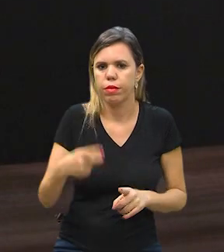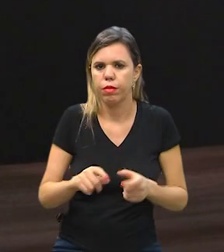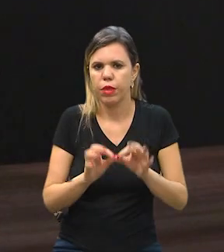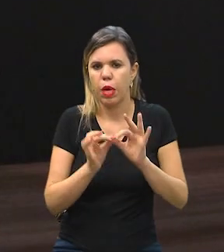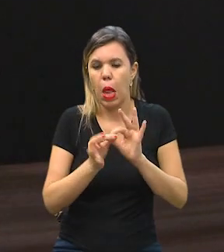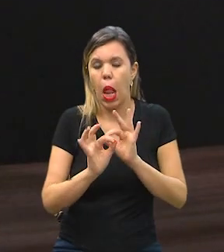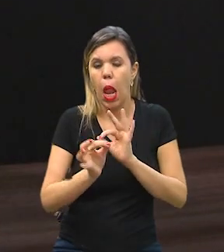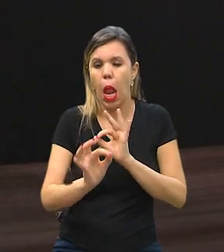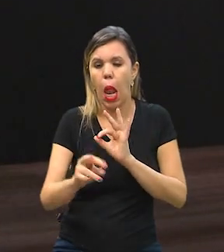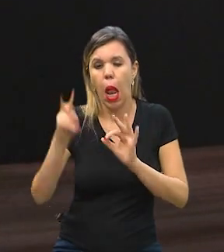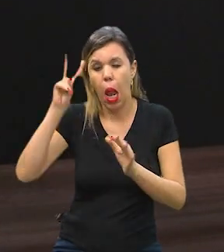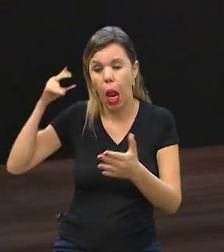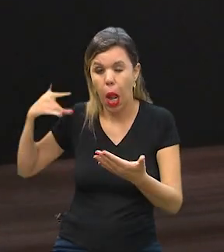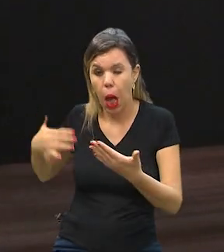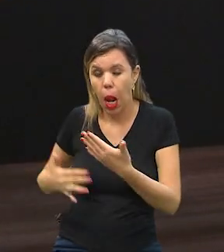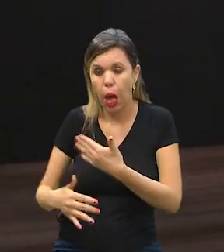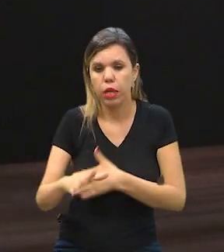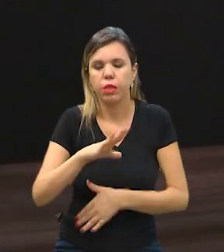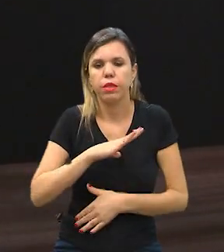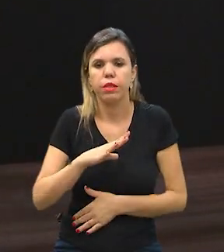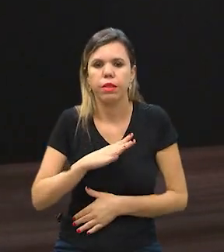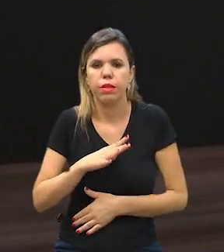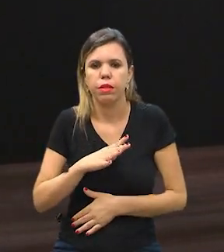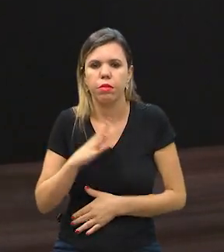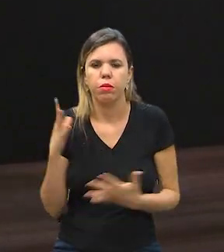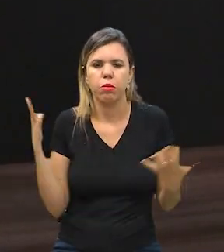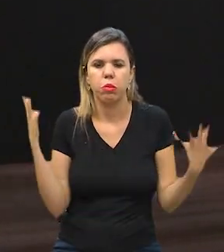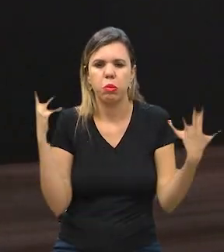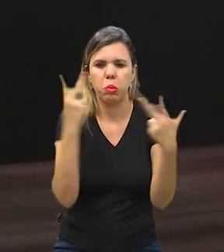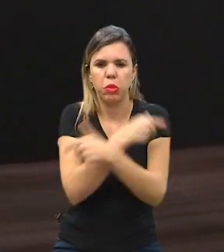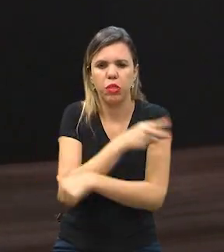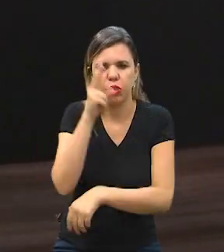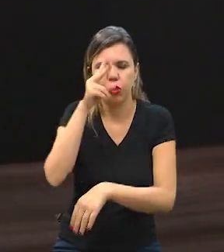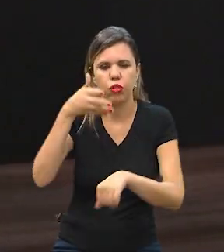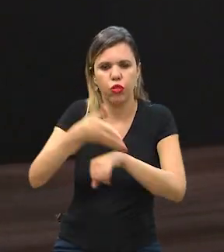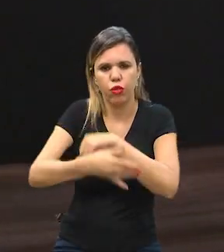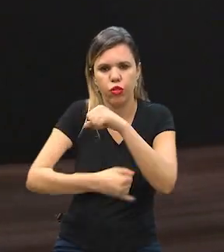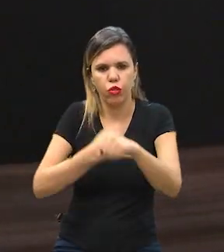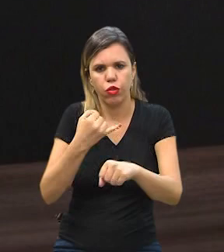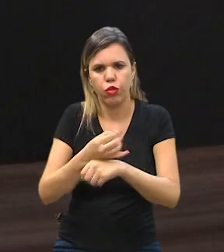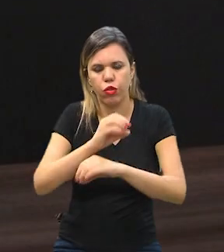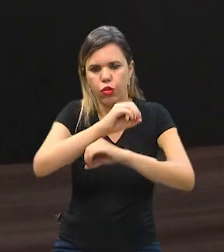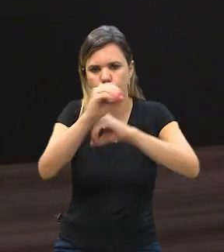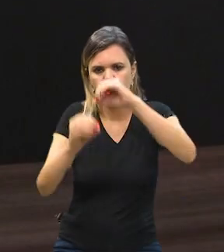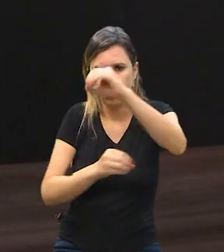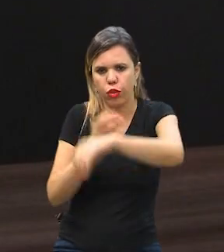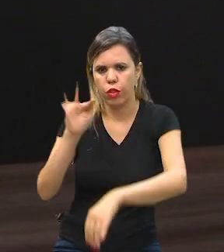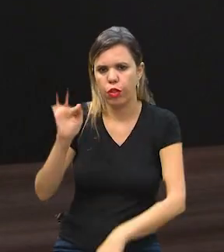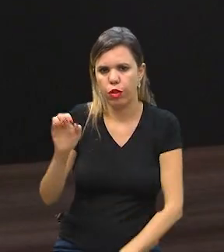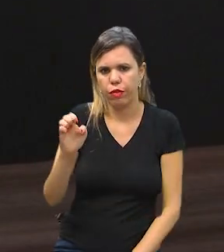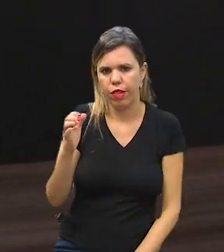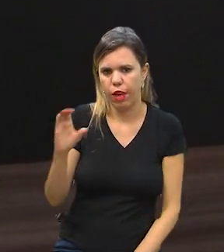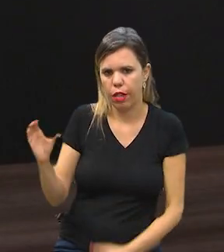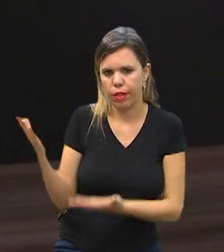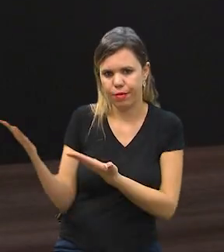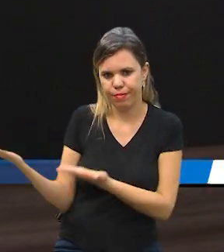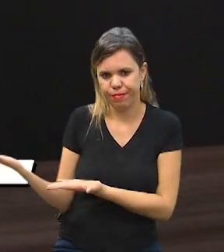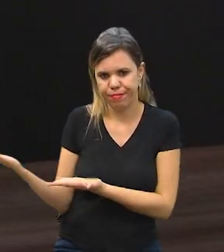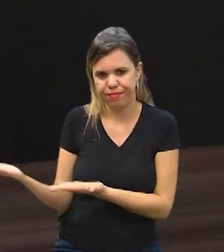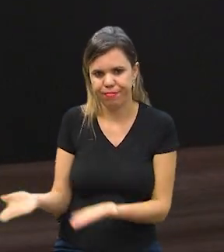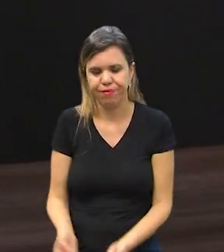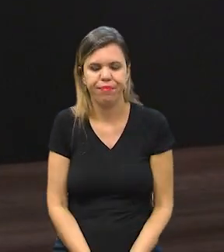Entidades Assistenciais de Campinas, tem uma longa história na nossa cidade, uma história muito bonita, que você pode entrar no site da